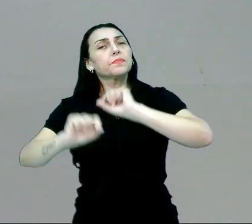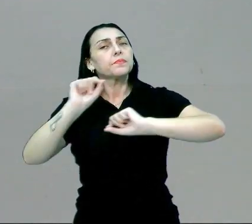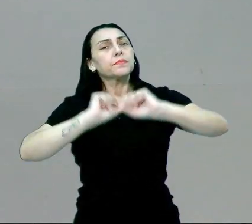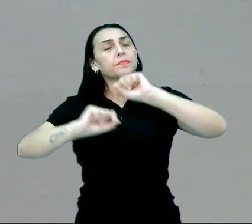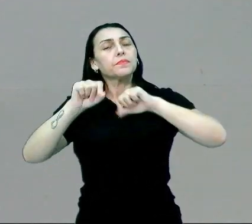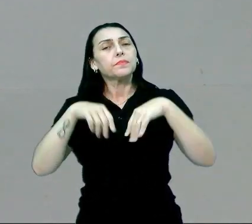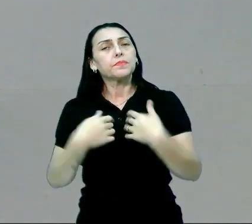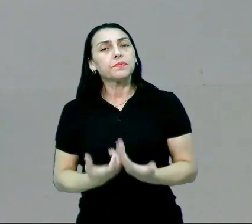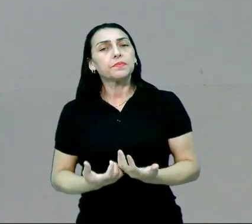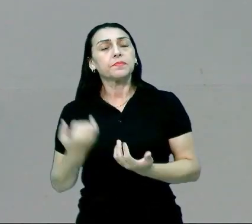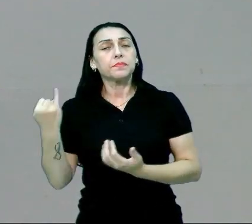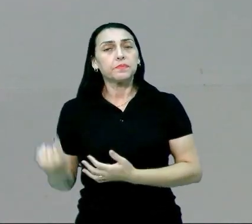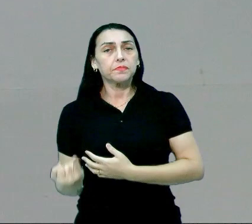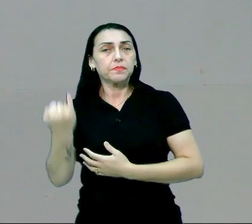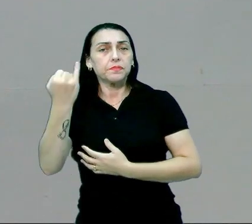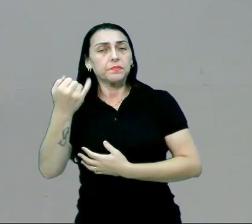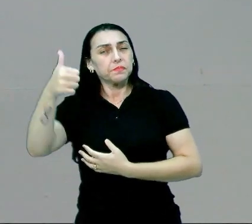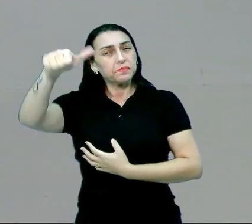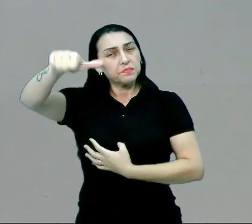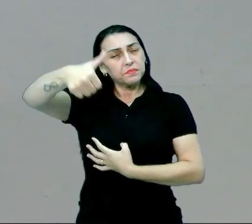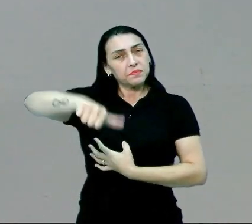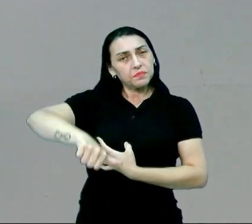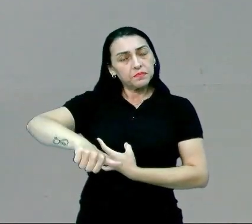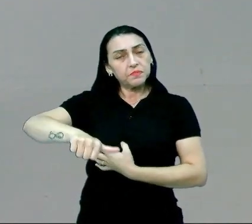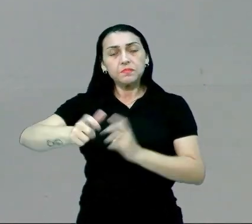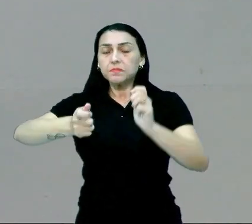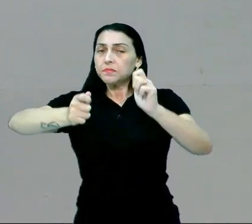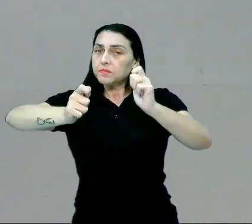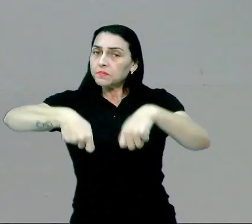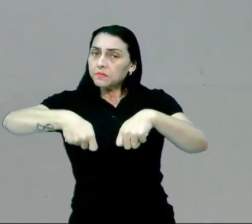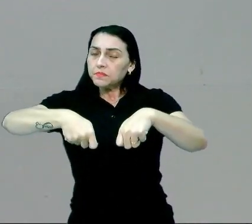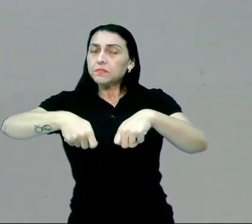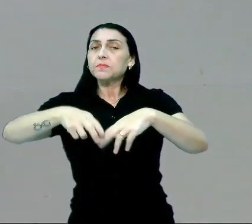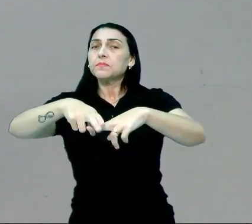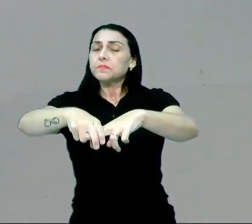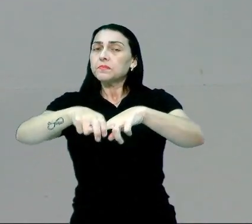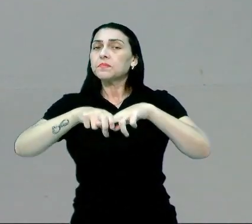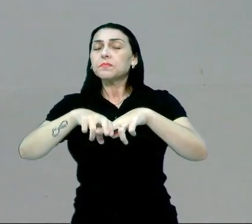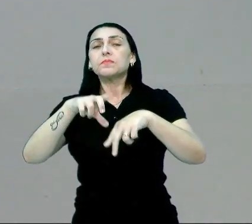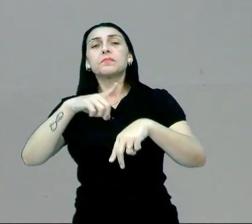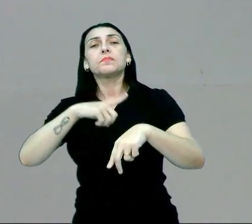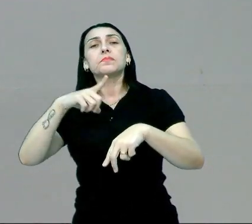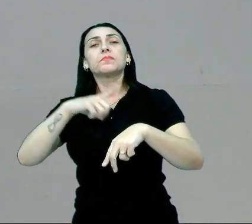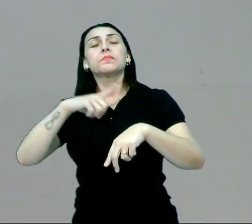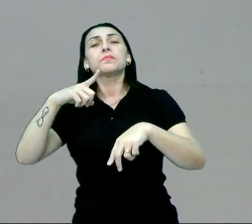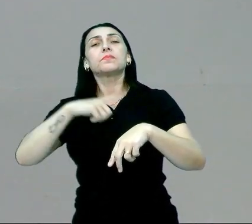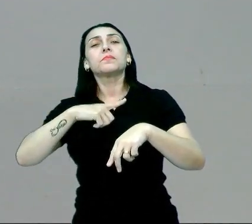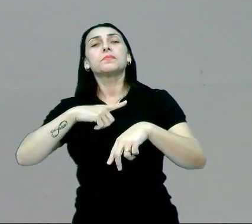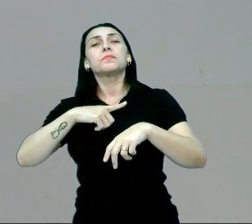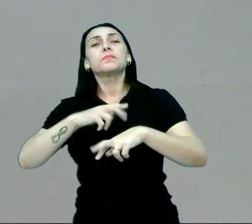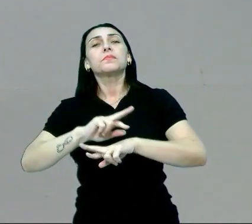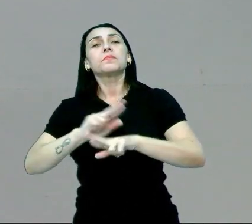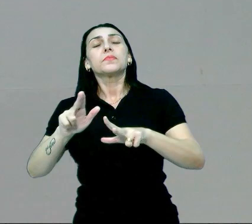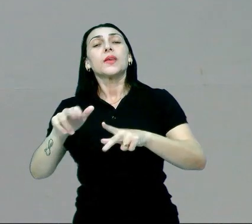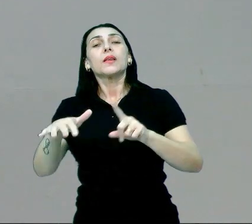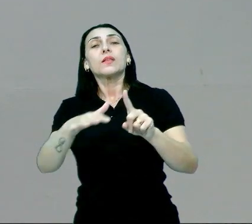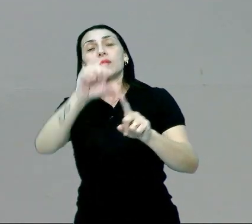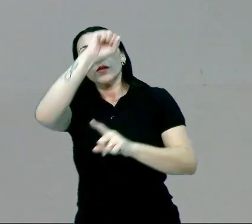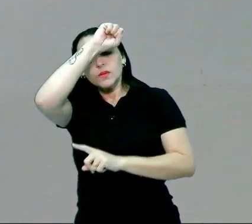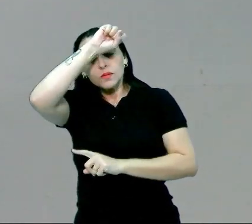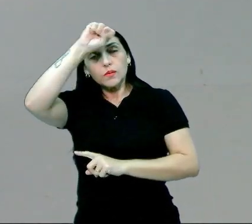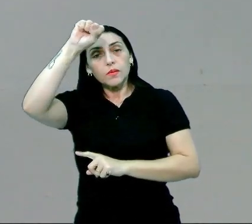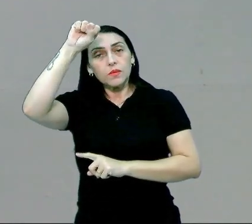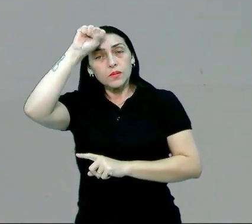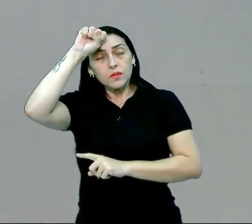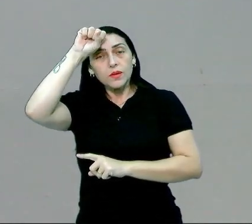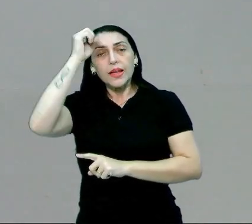consideração que é importante analisar as condições, né? Por isso que há essa ramificação da